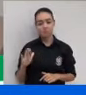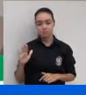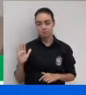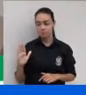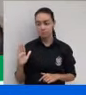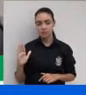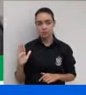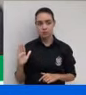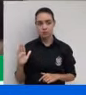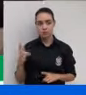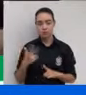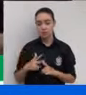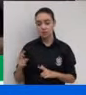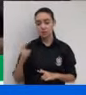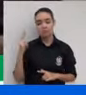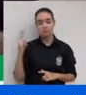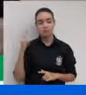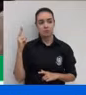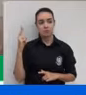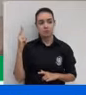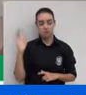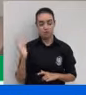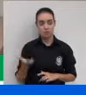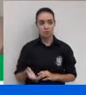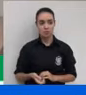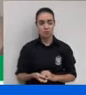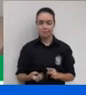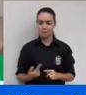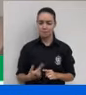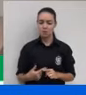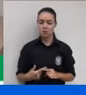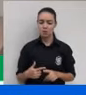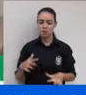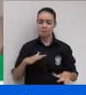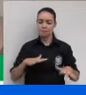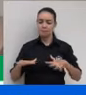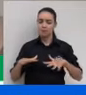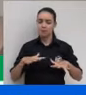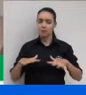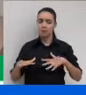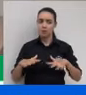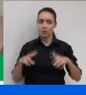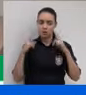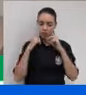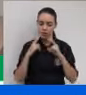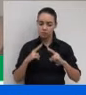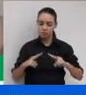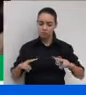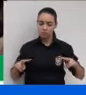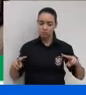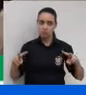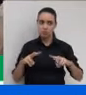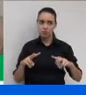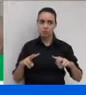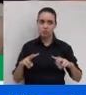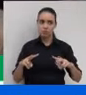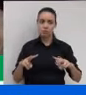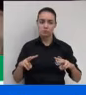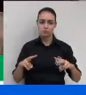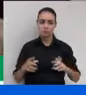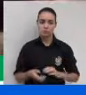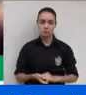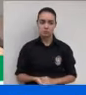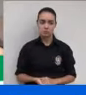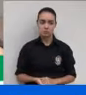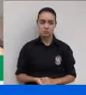27 de fevereiro porque pela movimentação que eu tô testemunhando aqui eu tinha